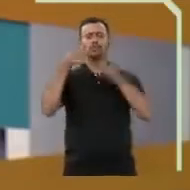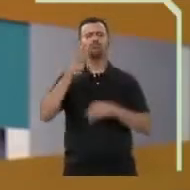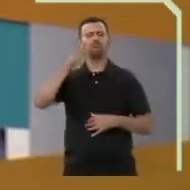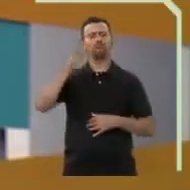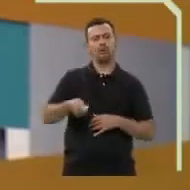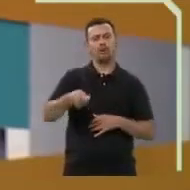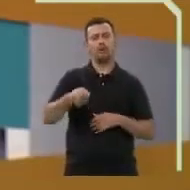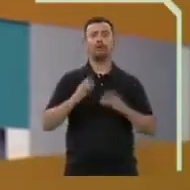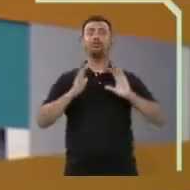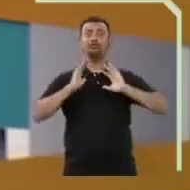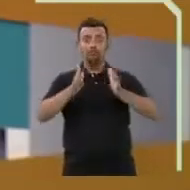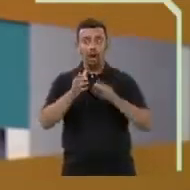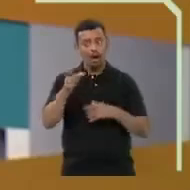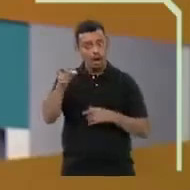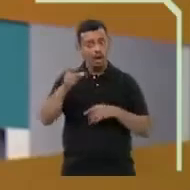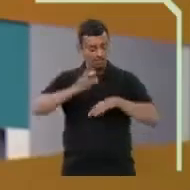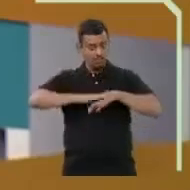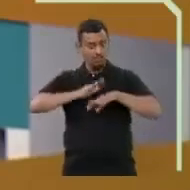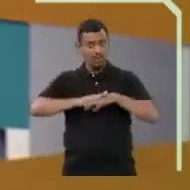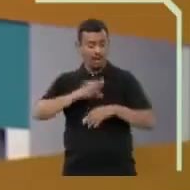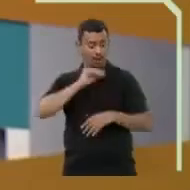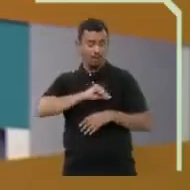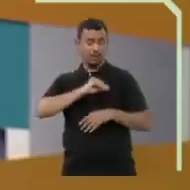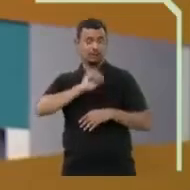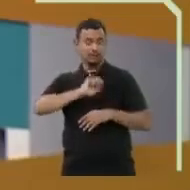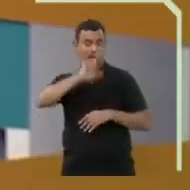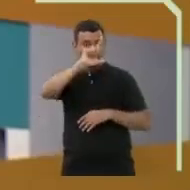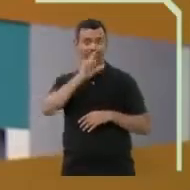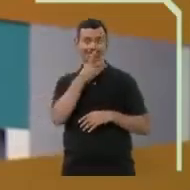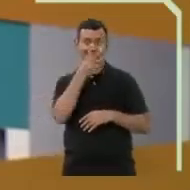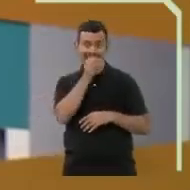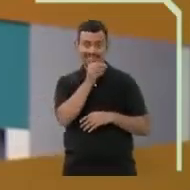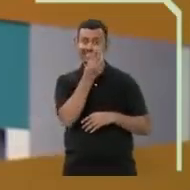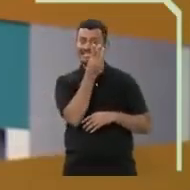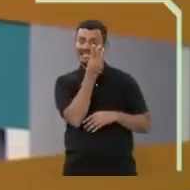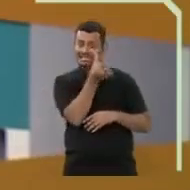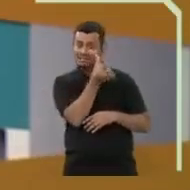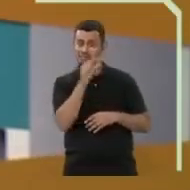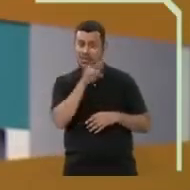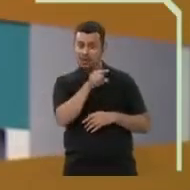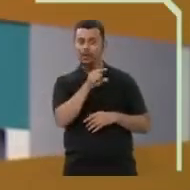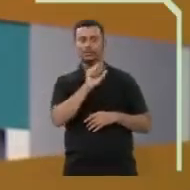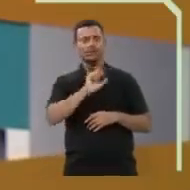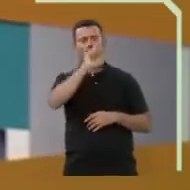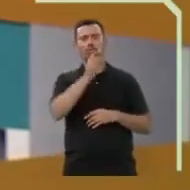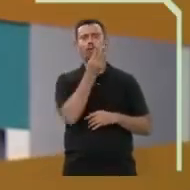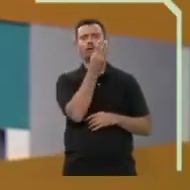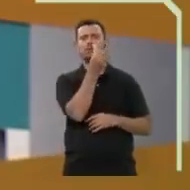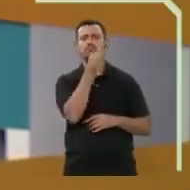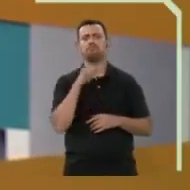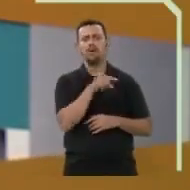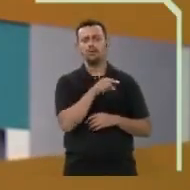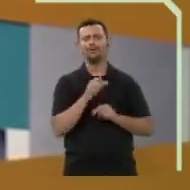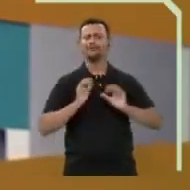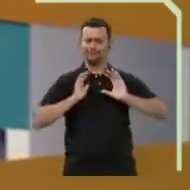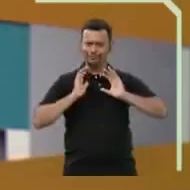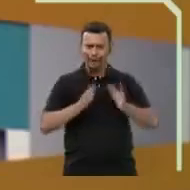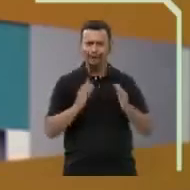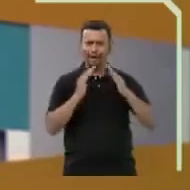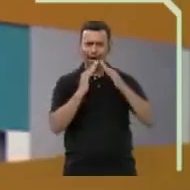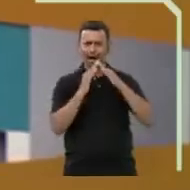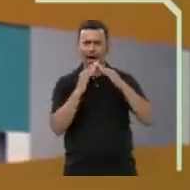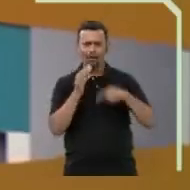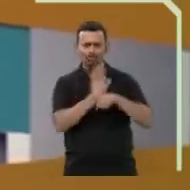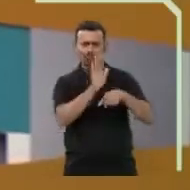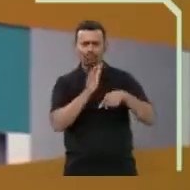seus próprios salários de 33 mil para 40 mil porque achavam pouco. Muitos têm auxílio moradia tendo casa, inclusive